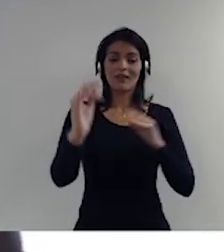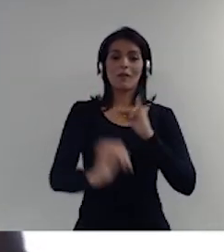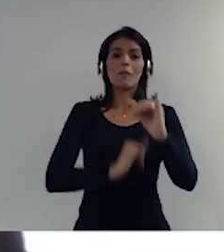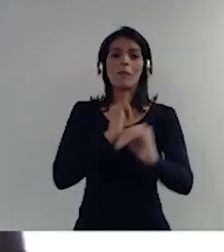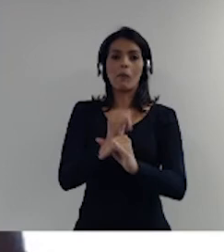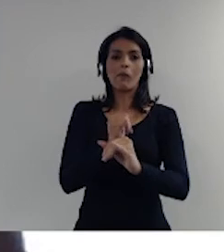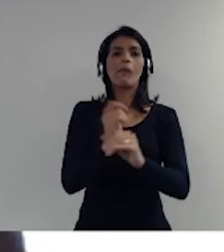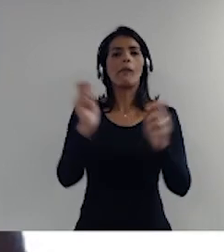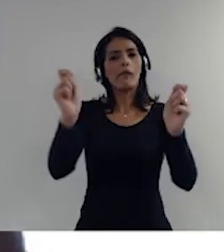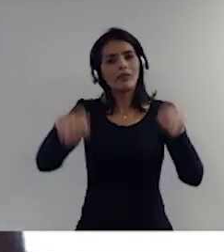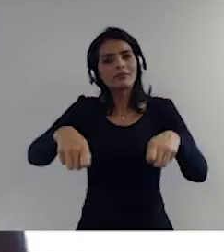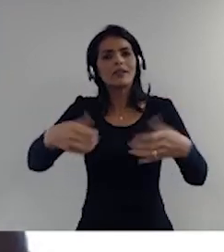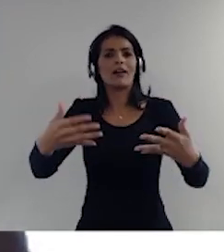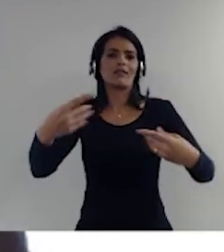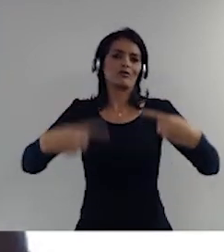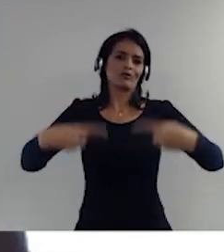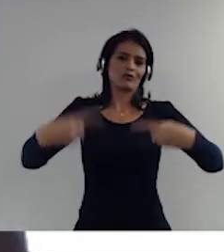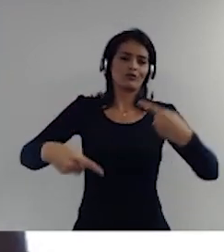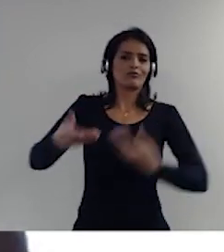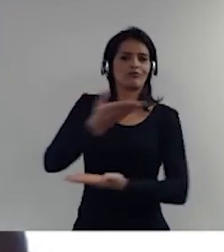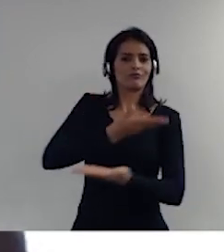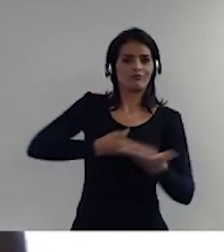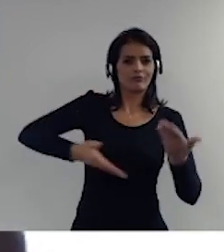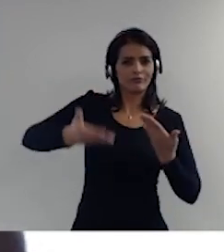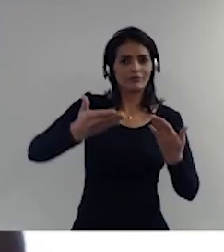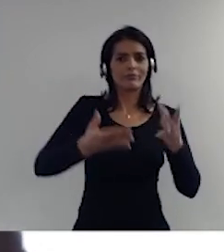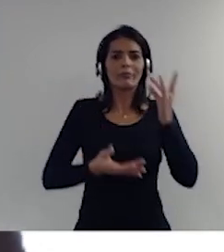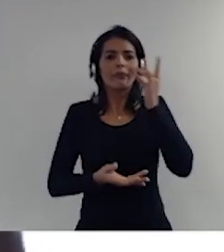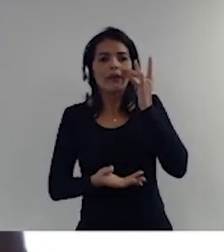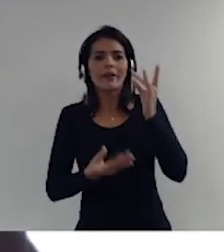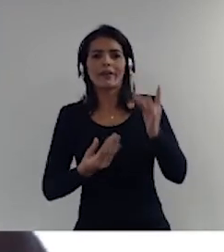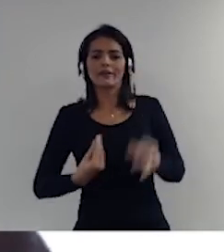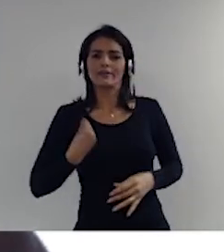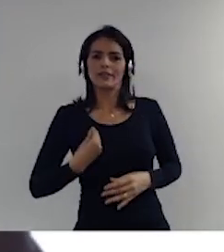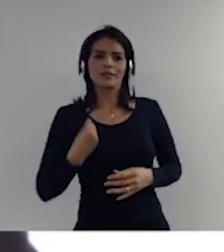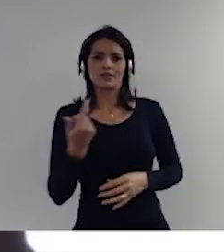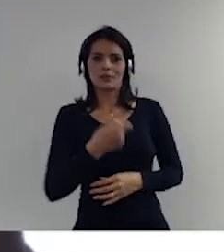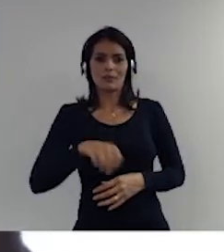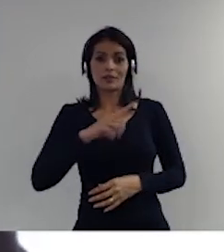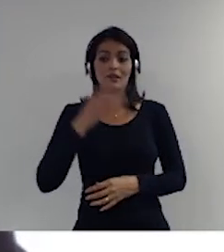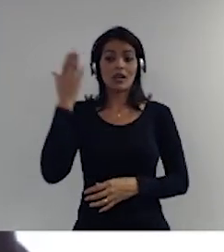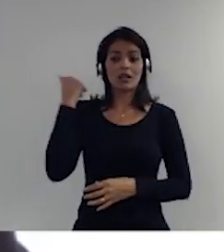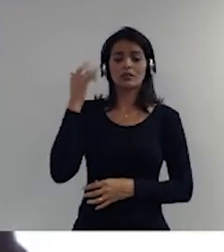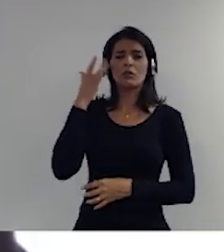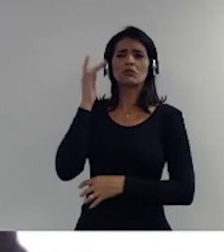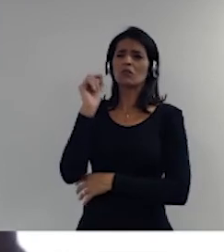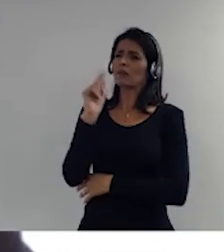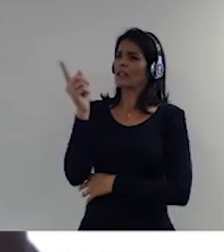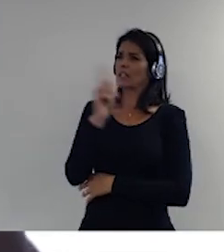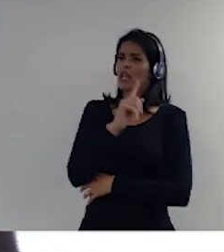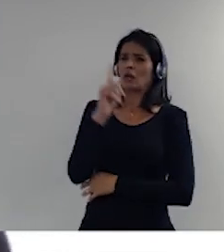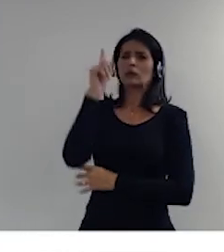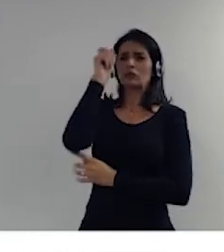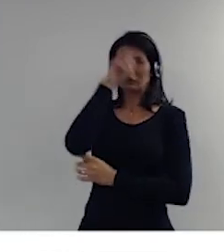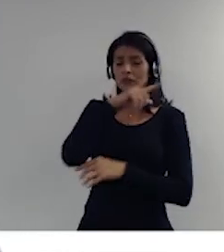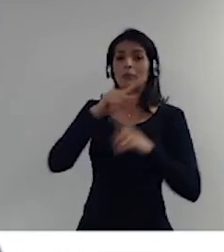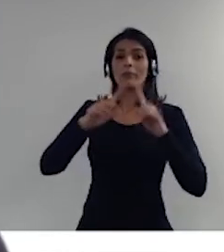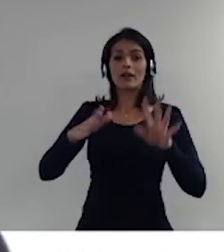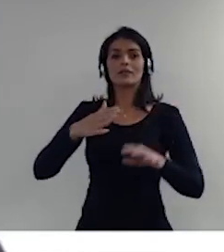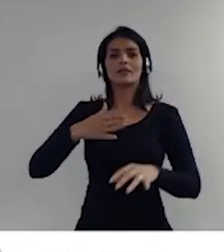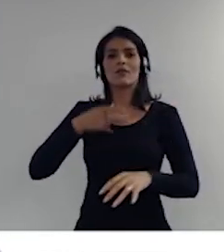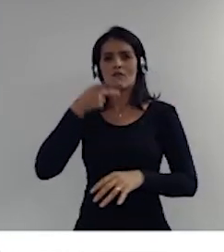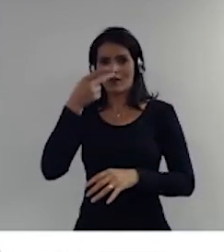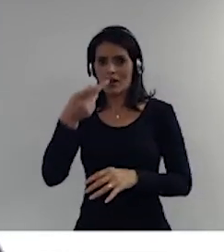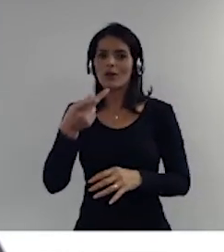permitiu fazer essa migração com maior facilidade do que pelo menos eu achava. Mas eu sei que eu falo por